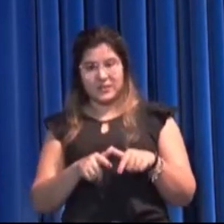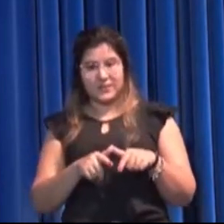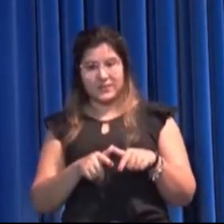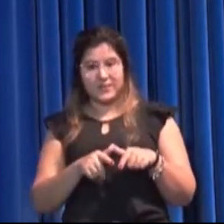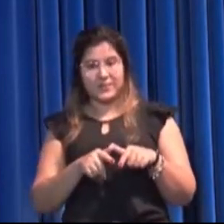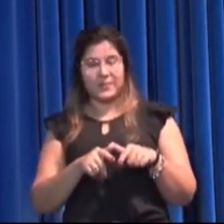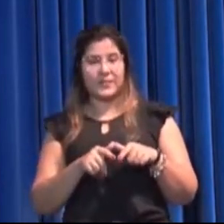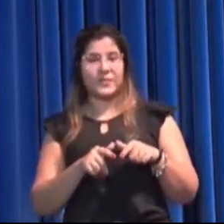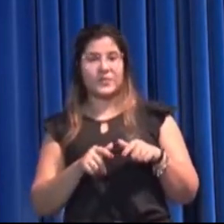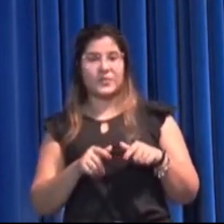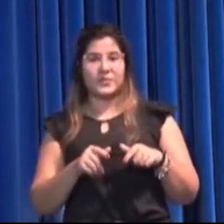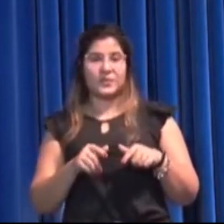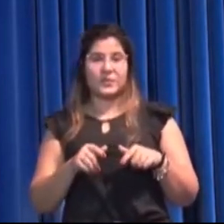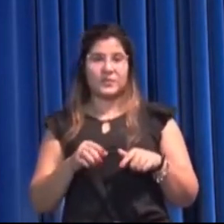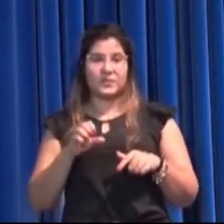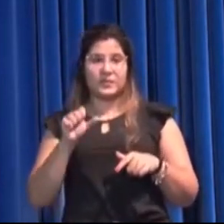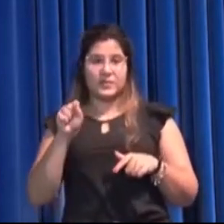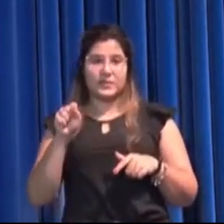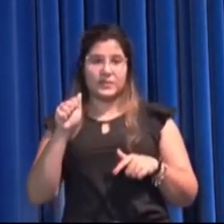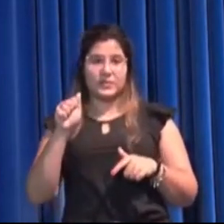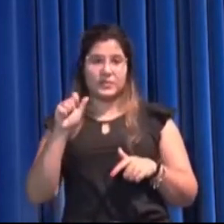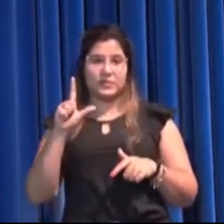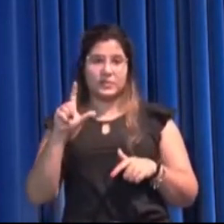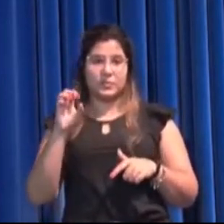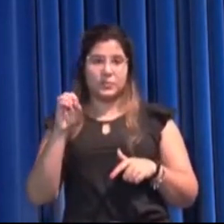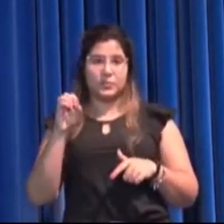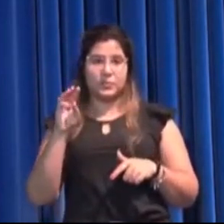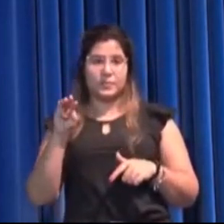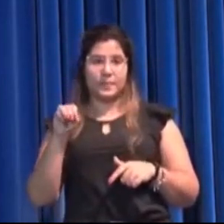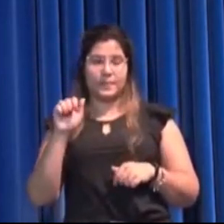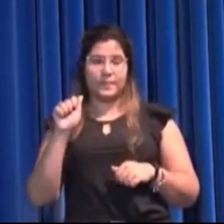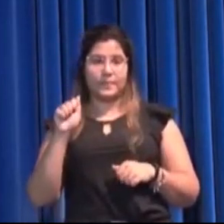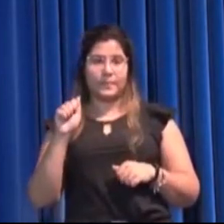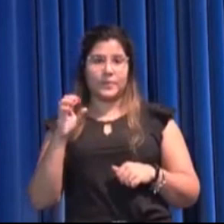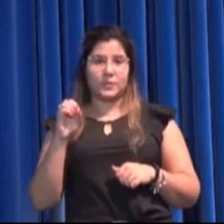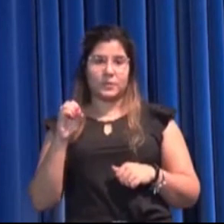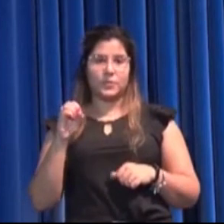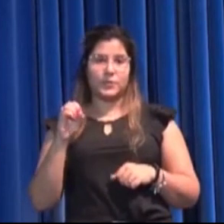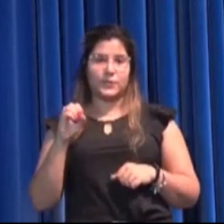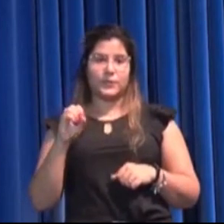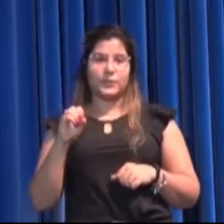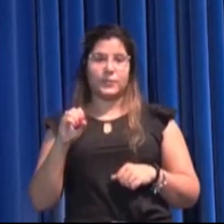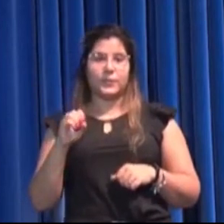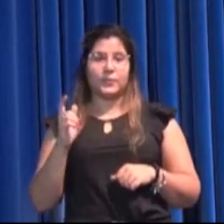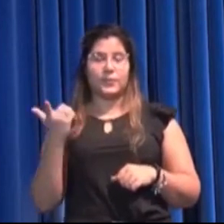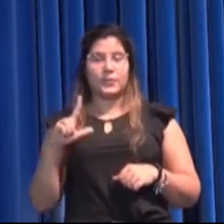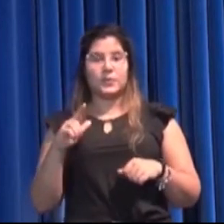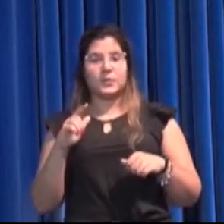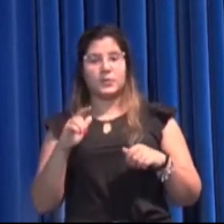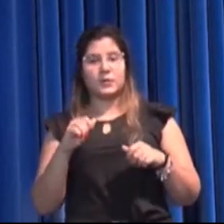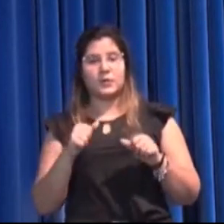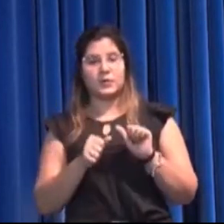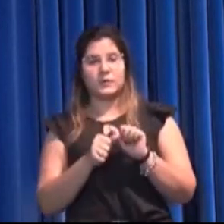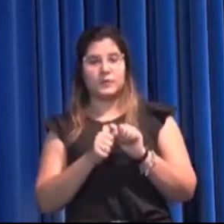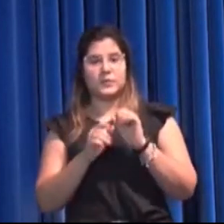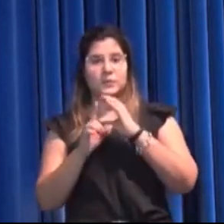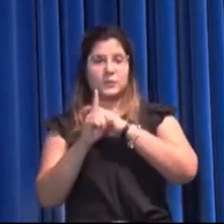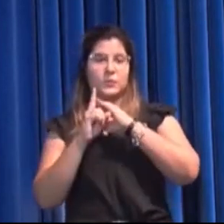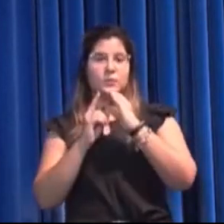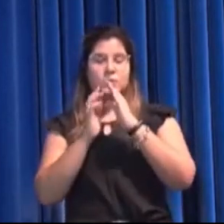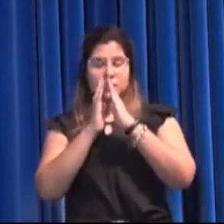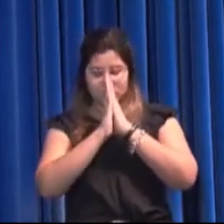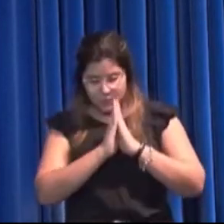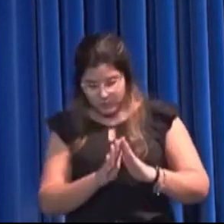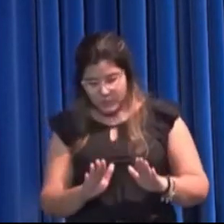E Salomão, ele vem fazer um culto de adoração a Deus, saindo